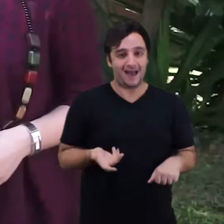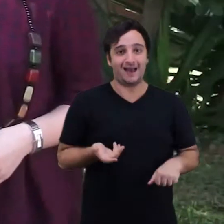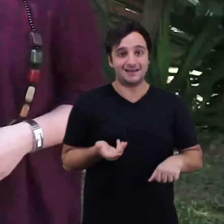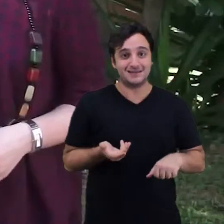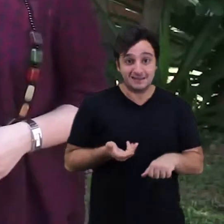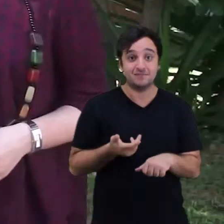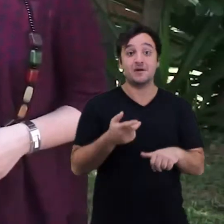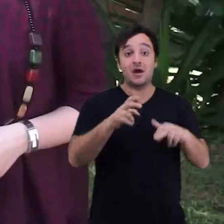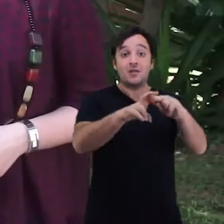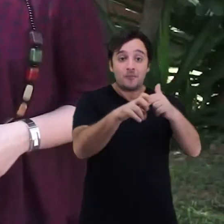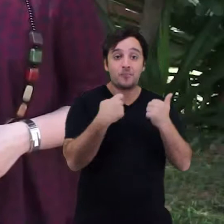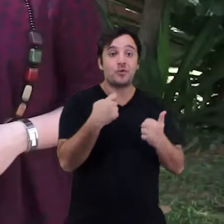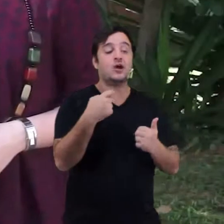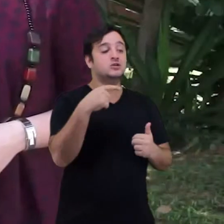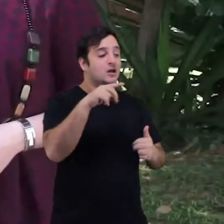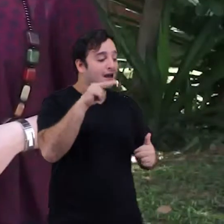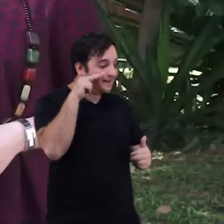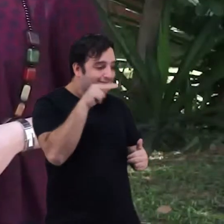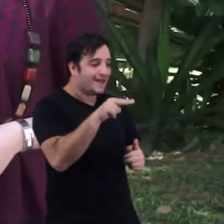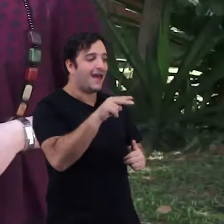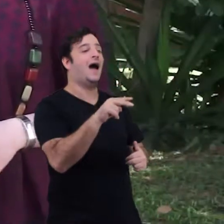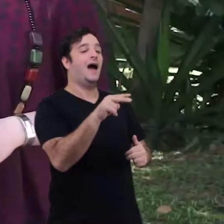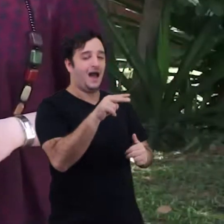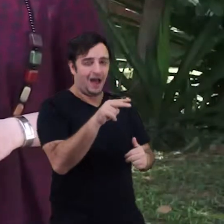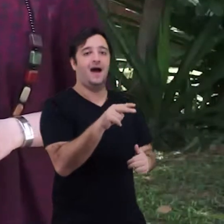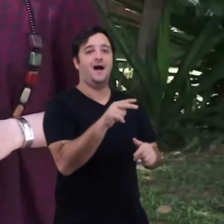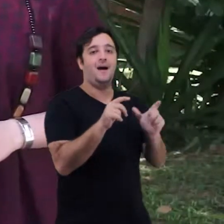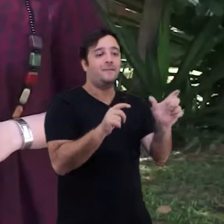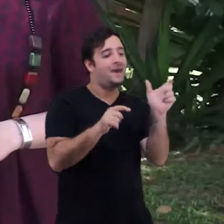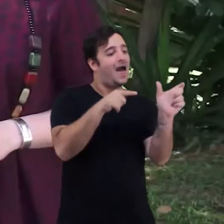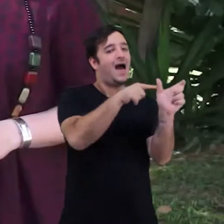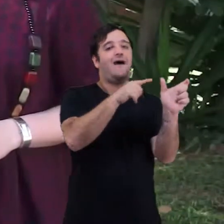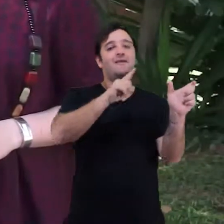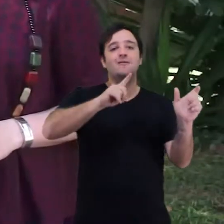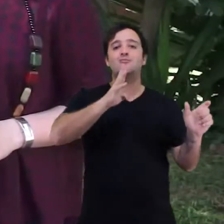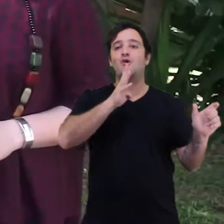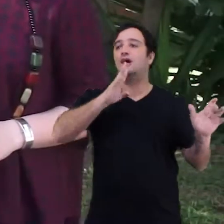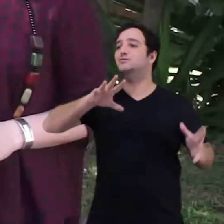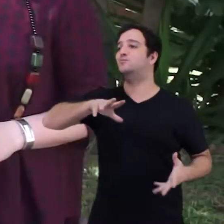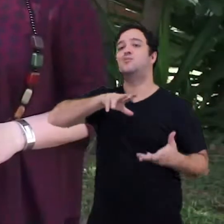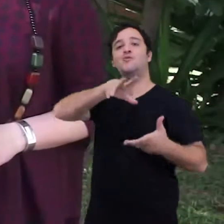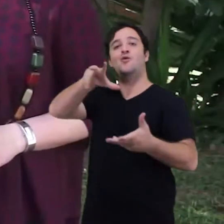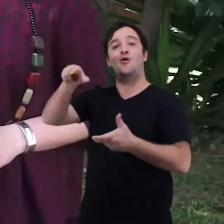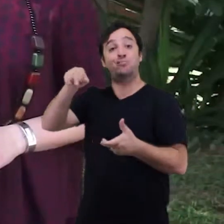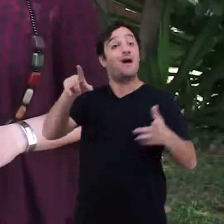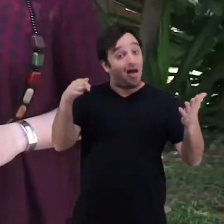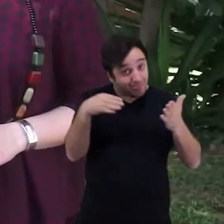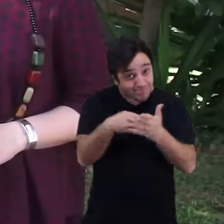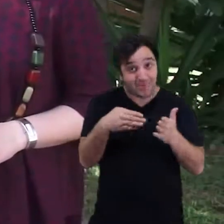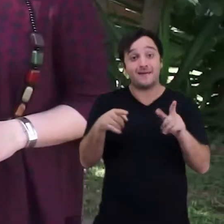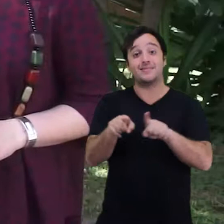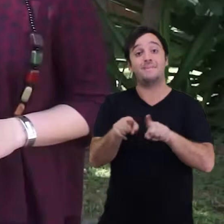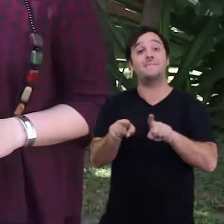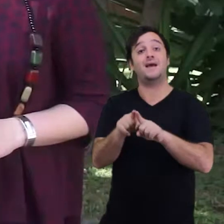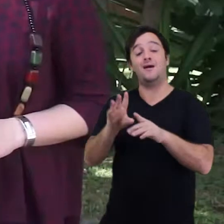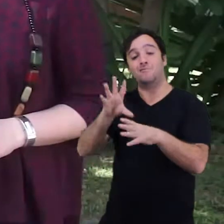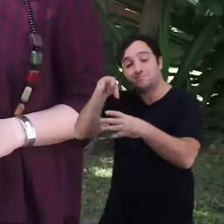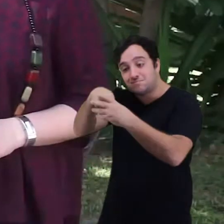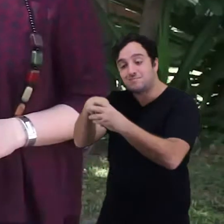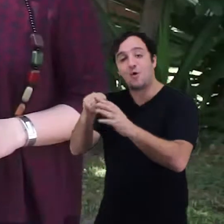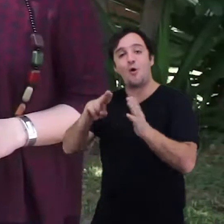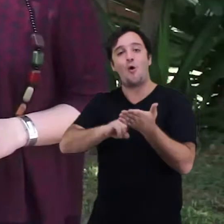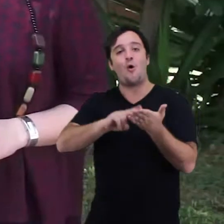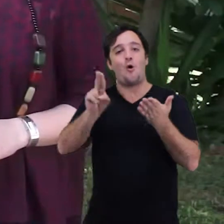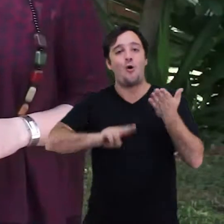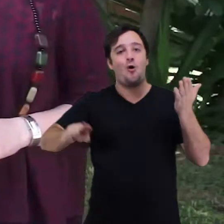estão produzindo refugiados. Então, a partir disso, a gente sabe que uma pessoa que vem de tal lugar pode ser, né,